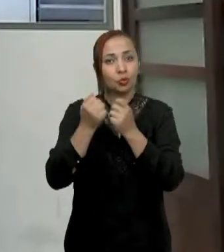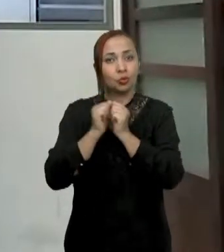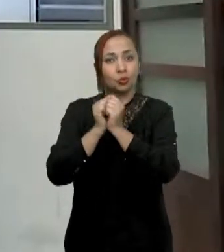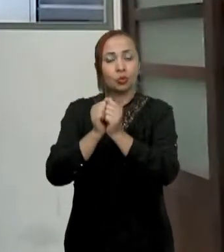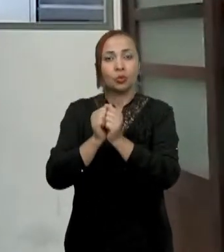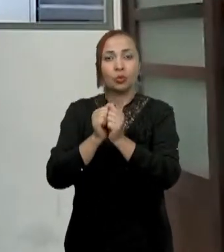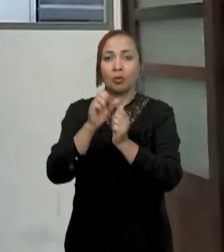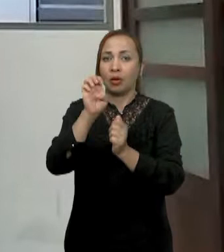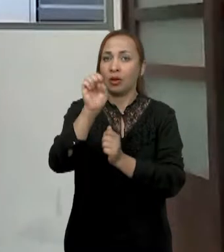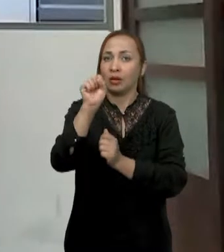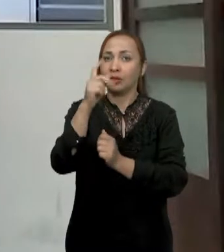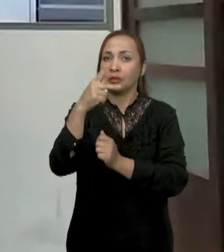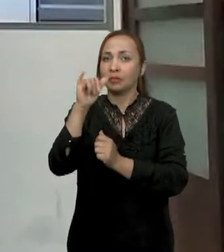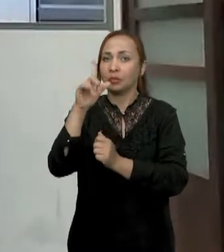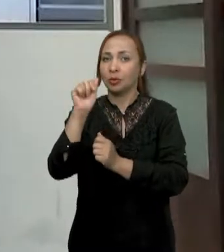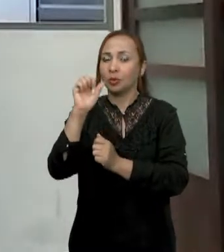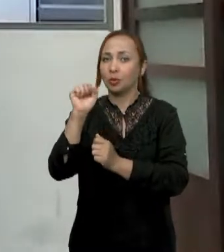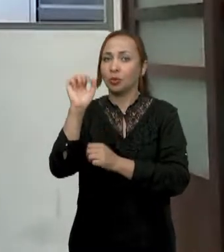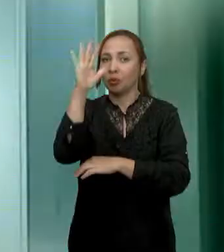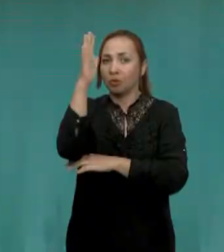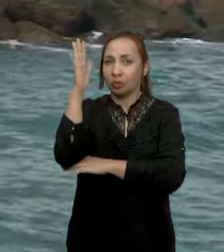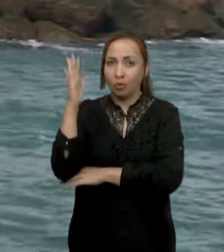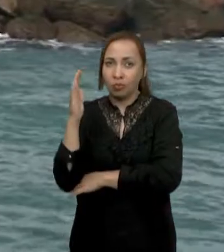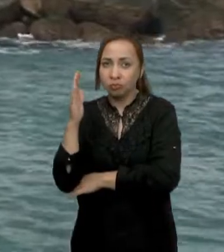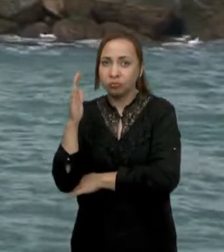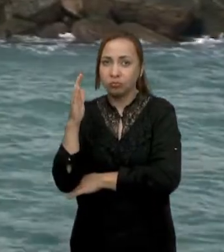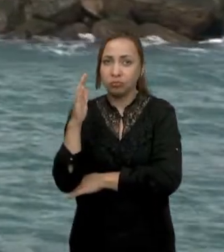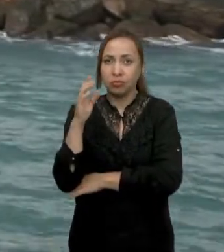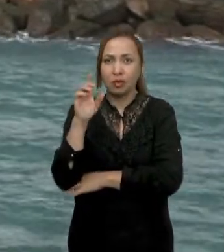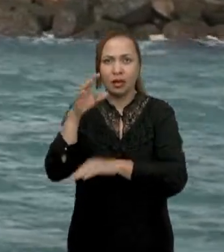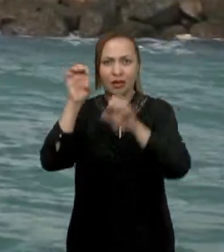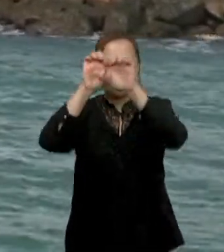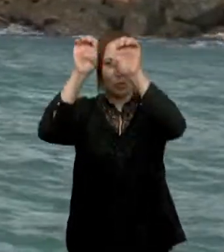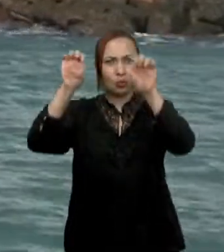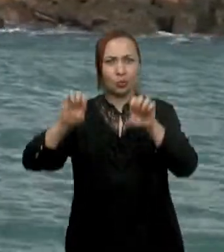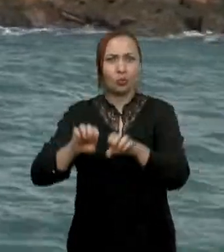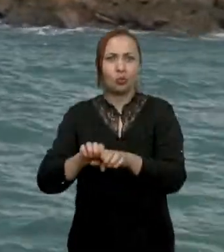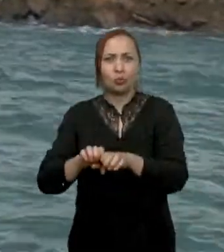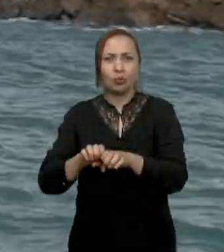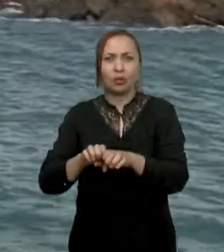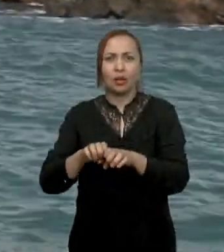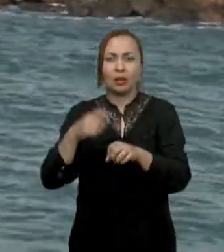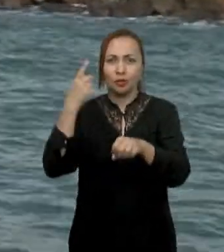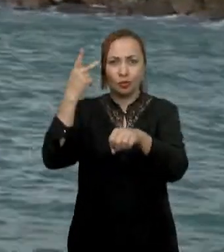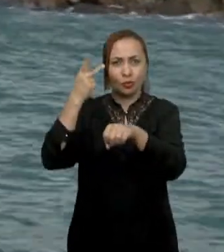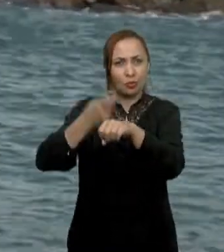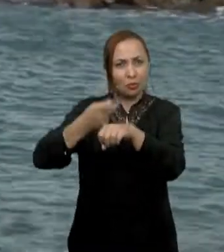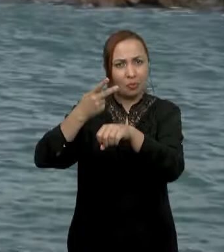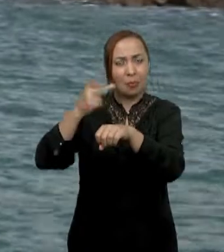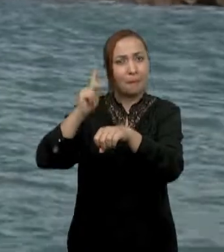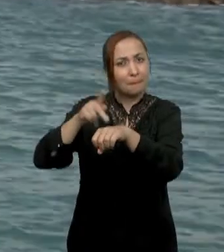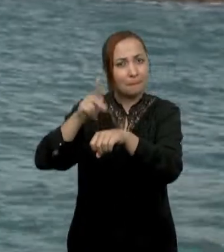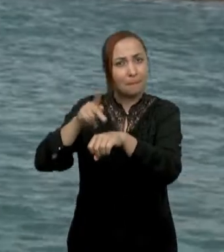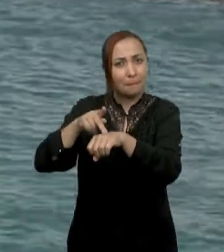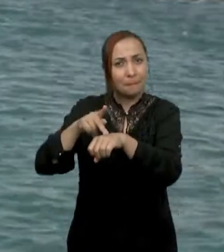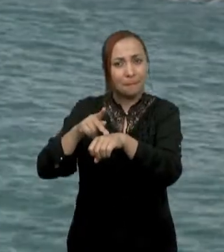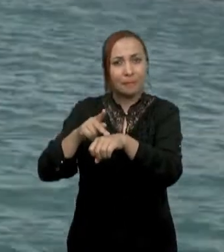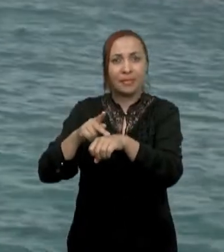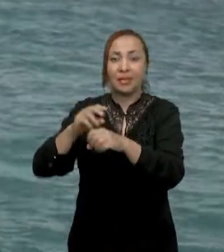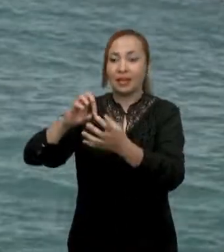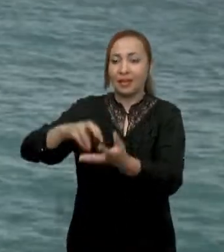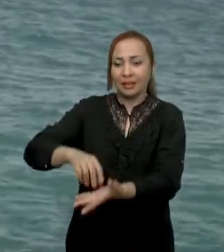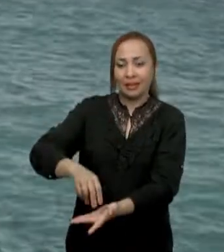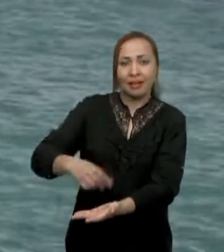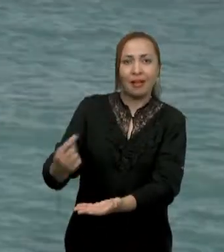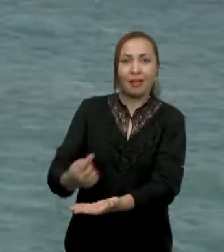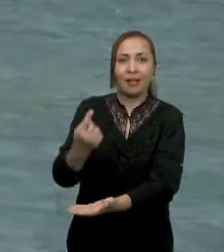espigões, né, na zona costeira de Fortaleza. Espigões são aquelas estruturas, né, de pedra que se estendem da terra